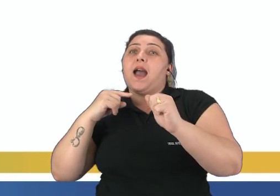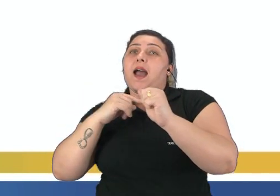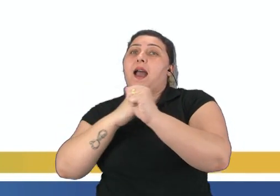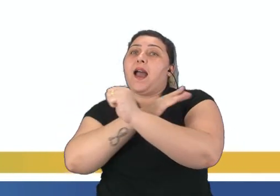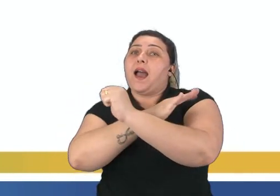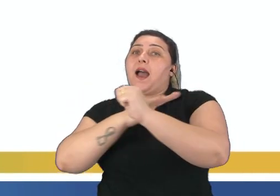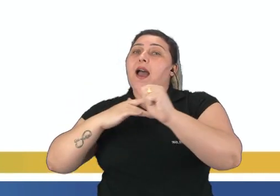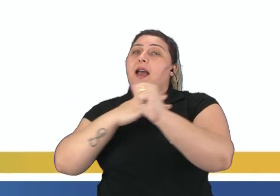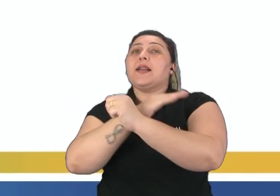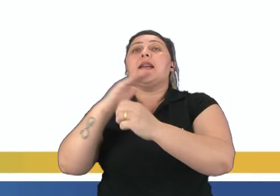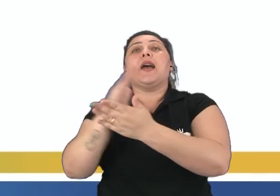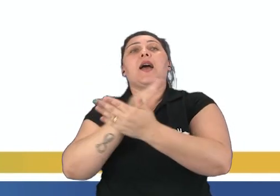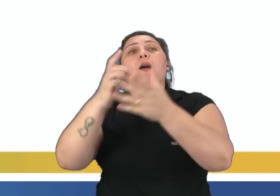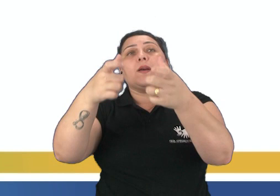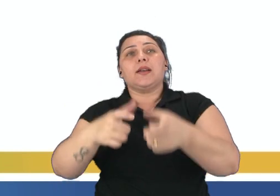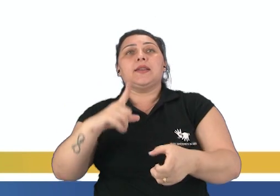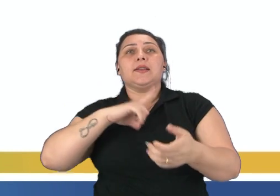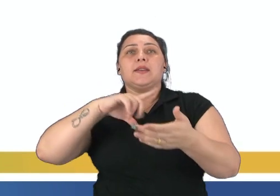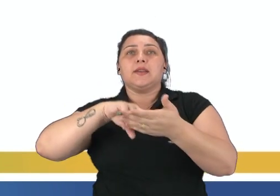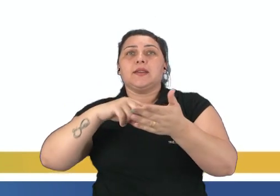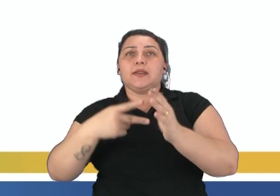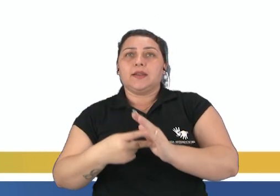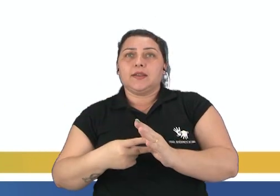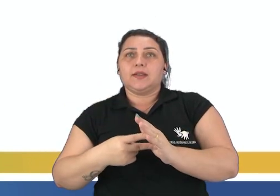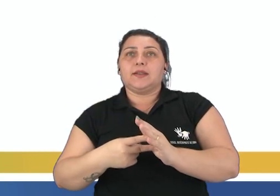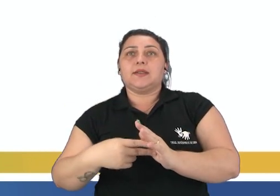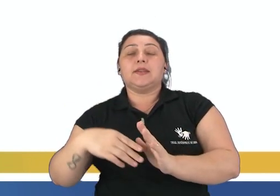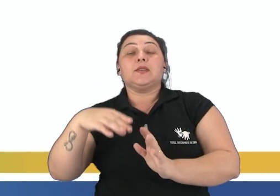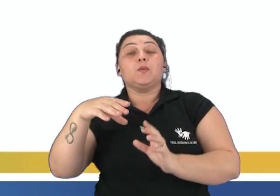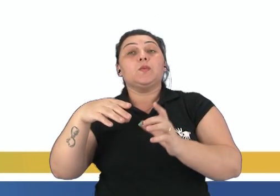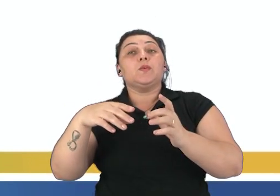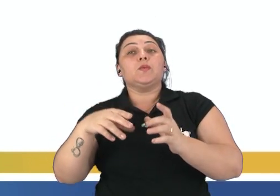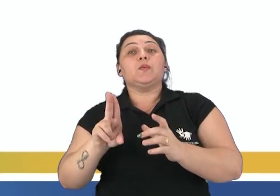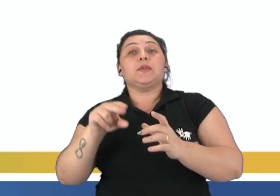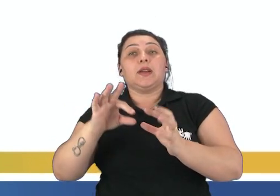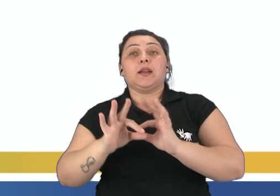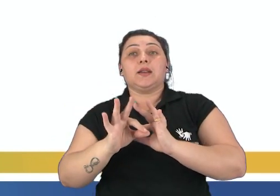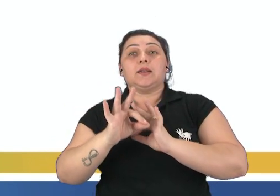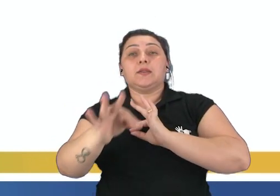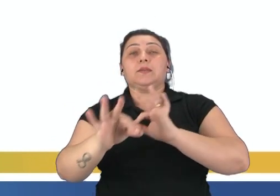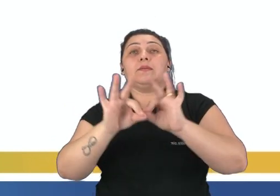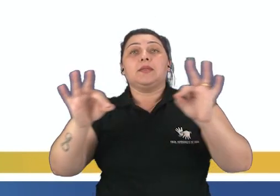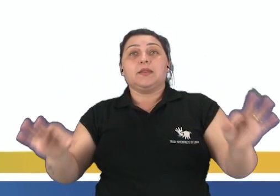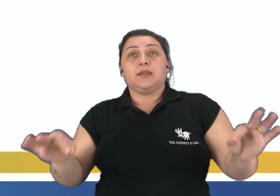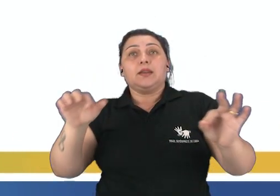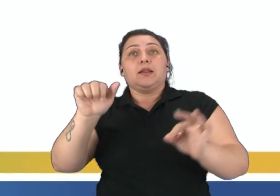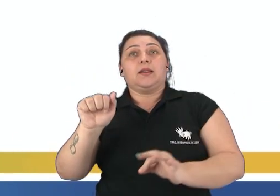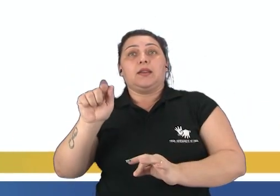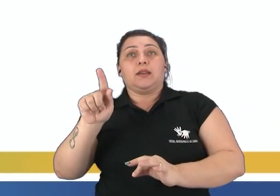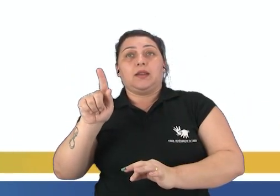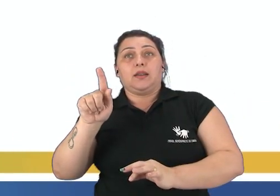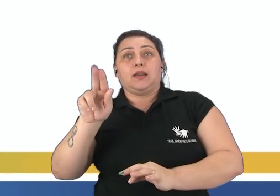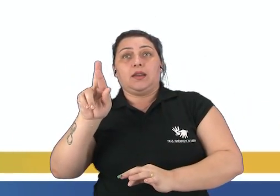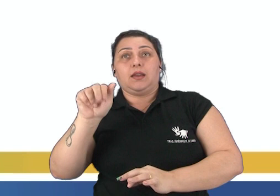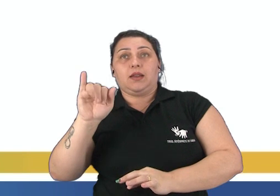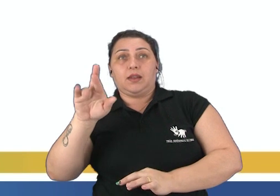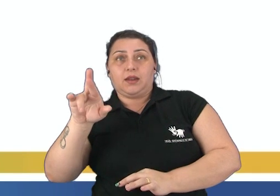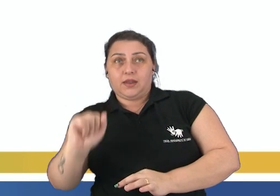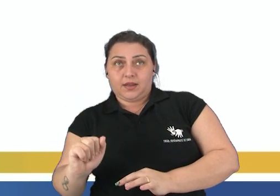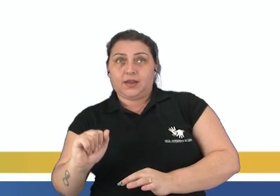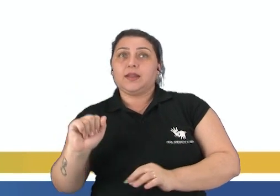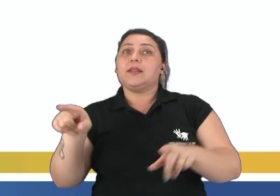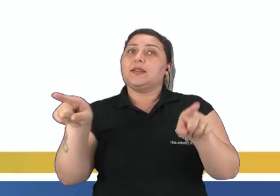Em alguns lugares tem o significado de uma unidade de medida agrária, né? Um acre.